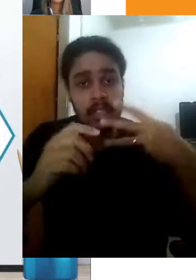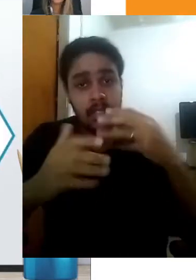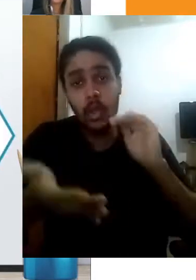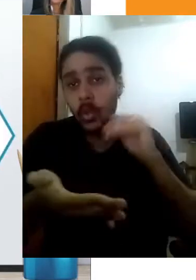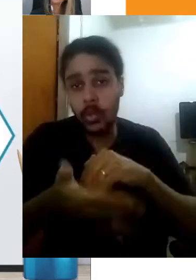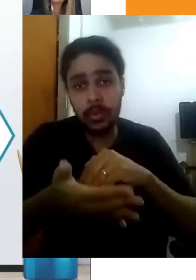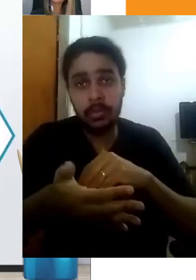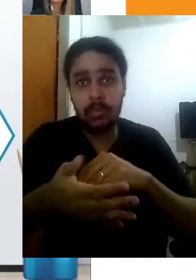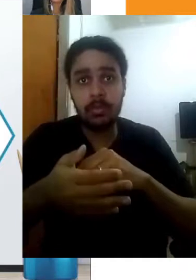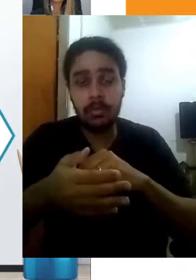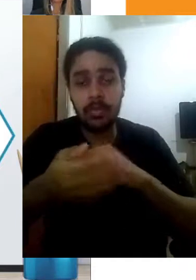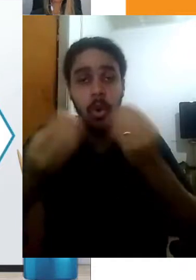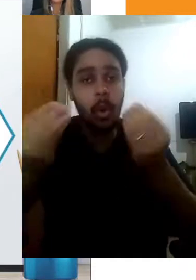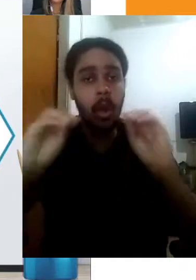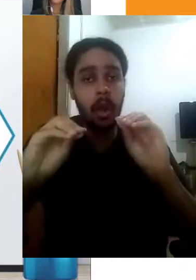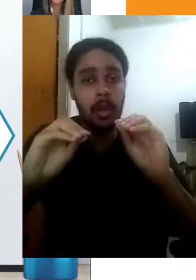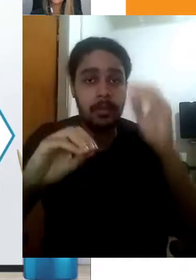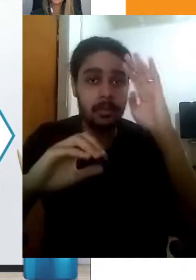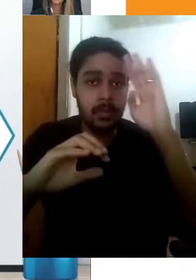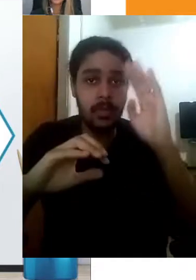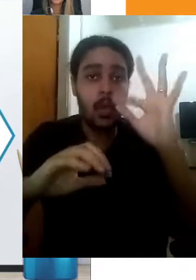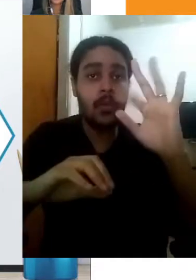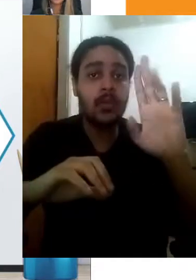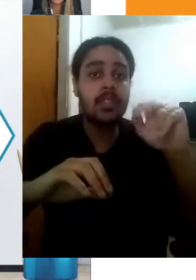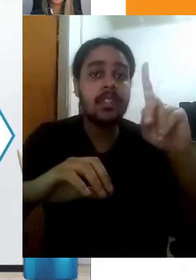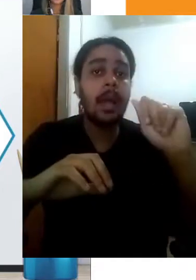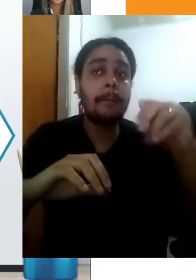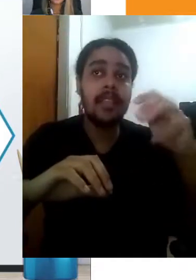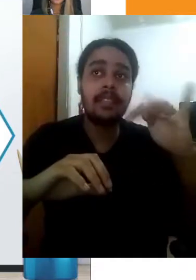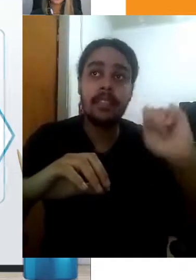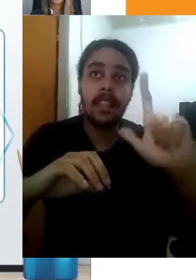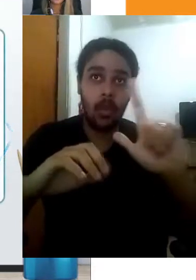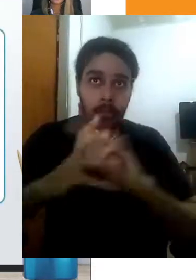E terceiro e último passo, aplique o princípio fundamental da dinâmica.